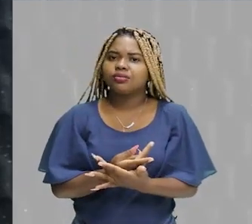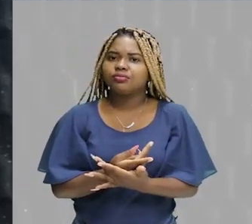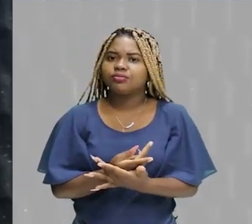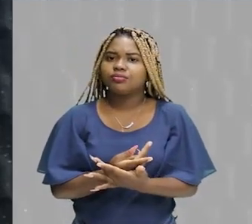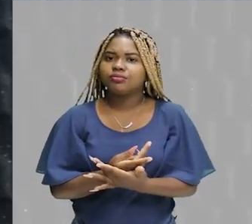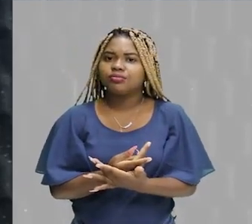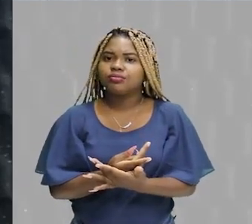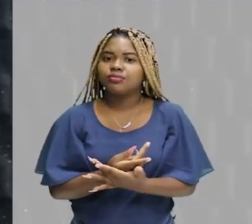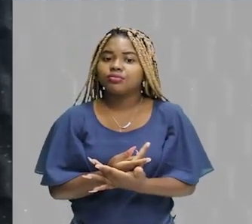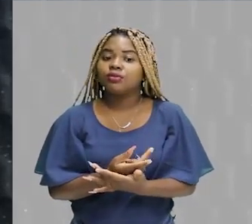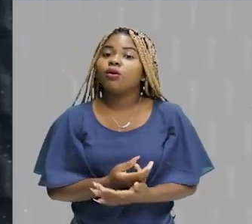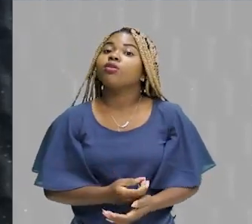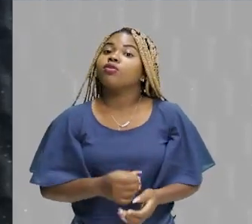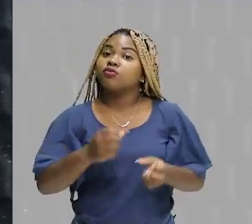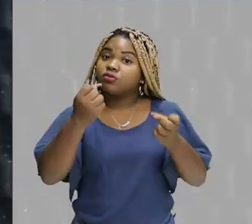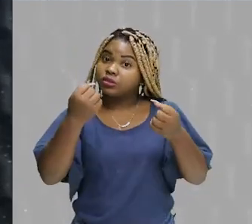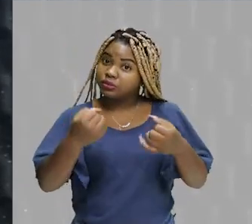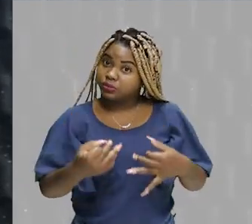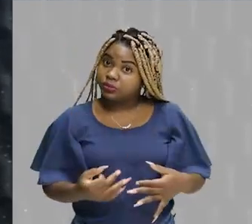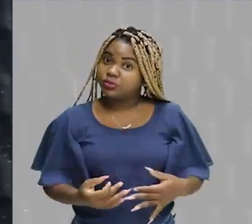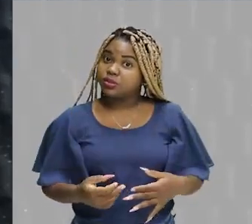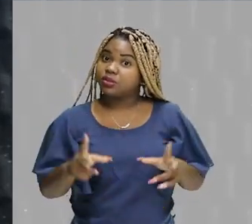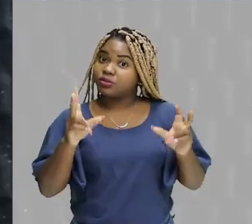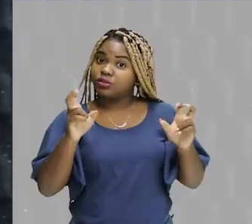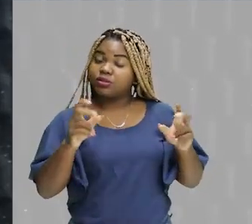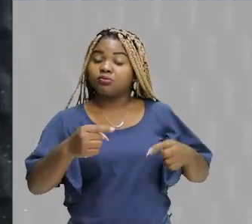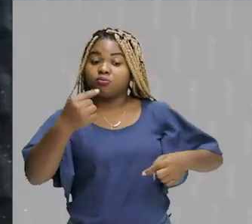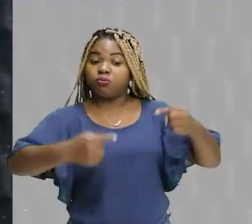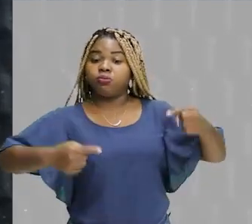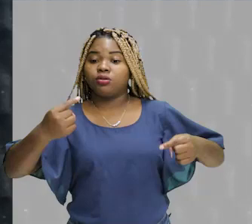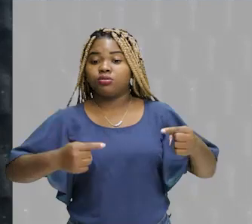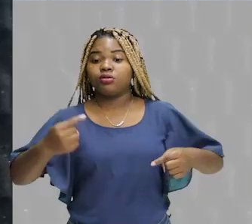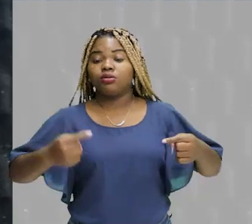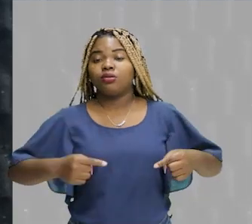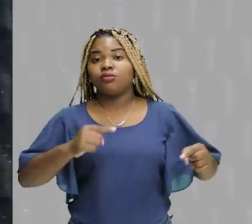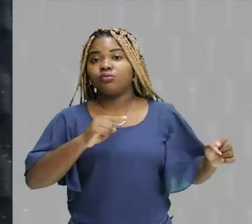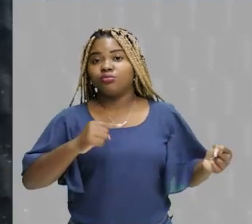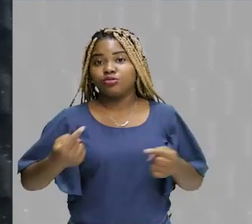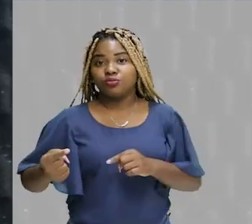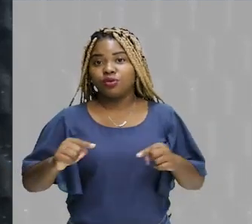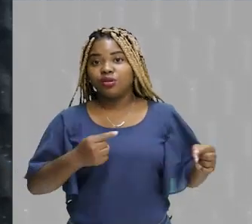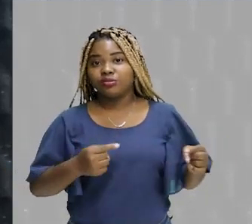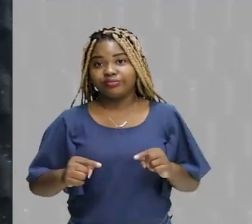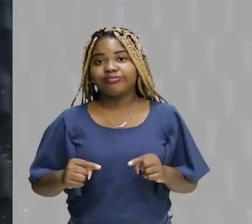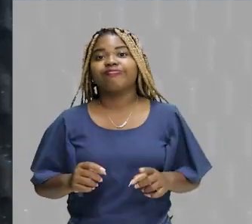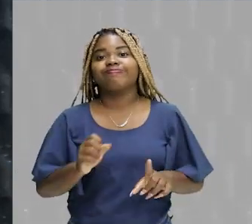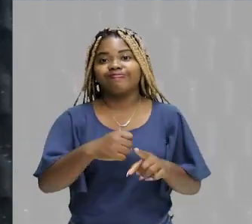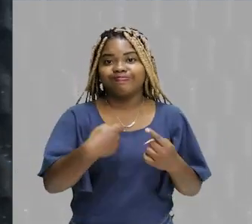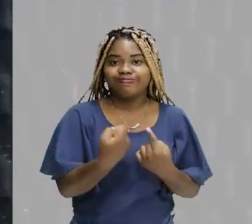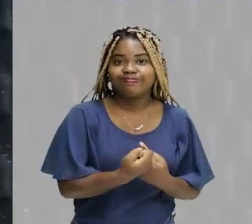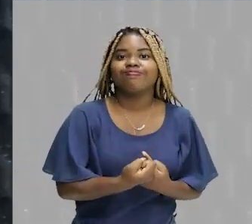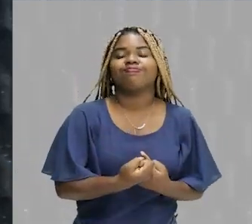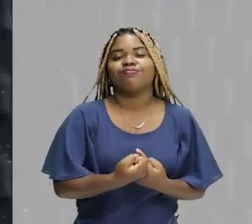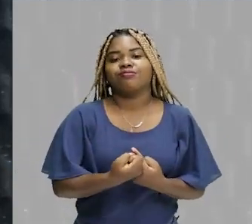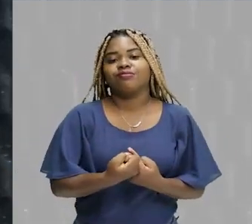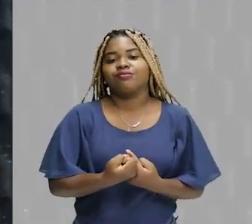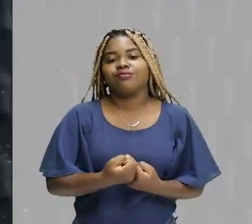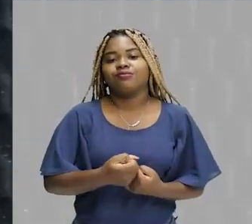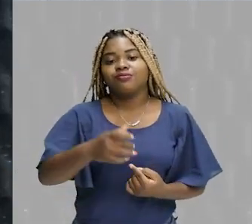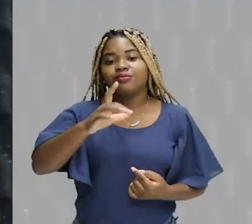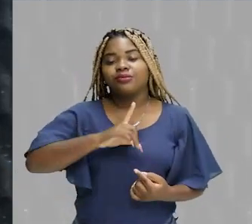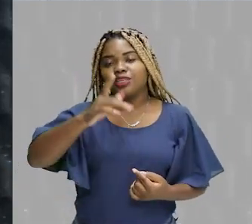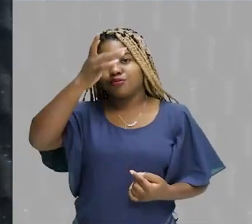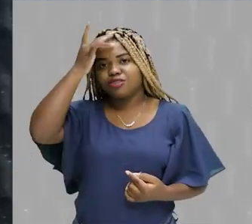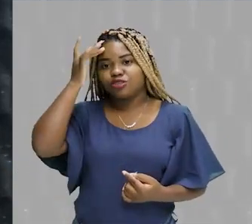desviantes? Olha, eu vou logo te dizer que isso é um assunto muito polêmico na sociologia. Tem gente que concorda com eles, mas tem muita gente